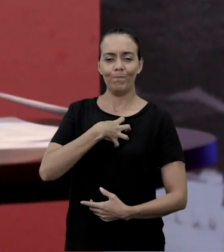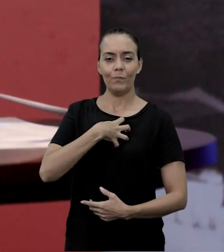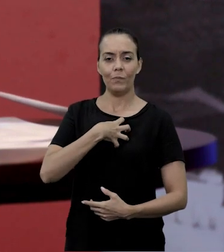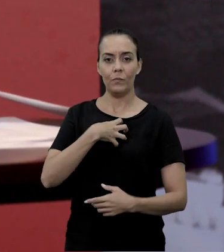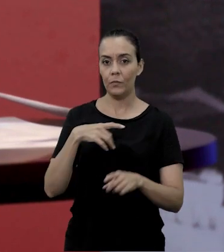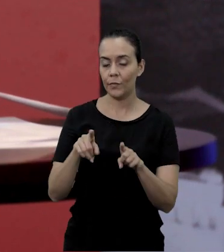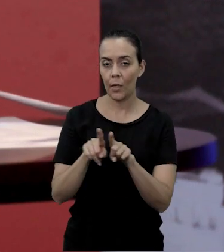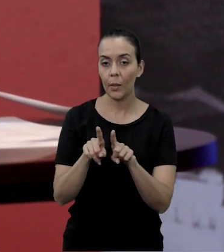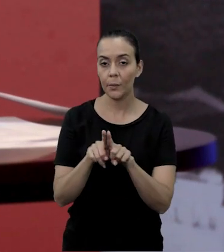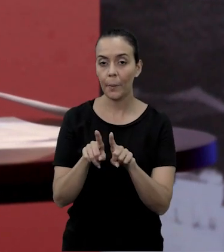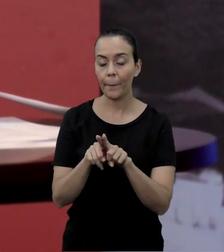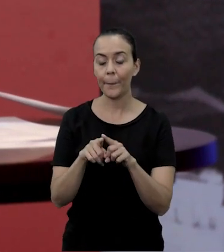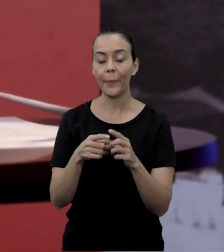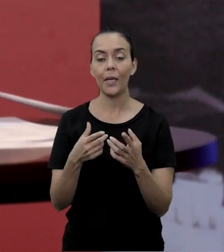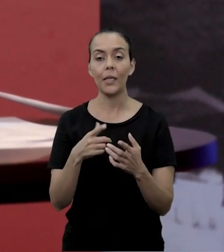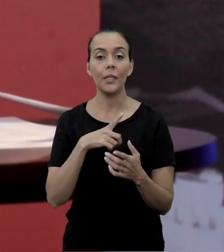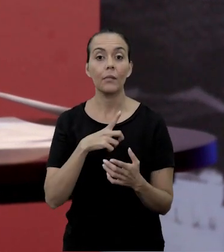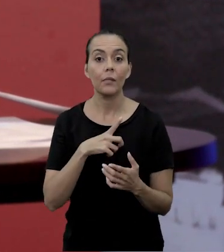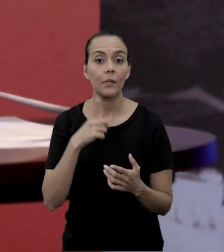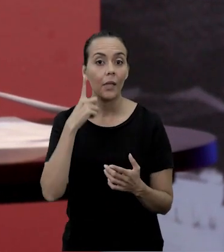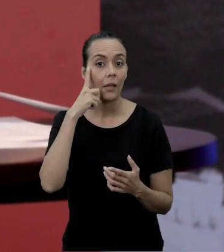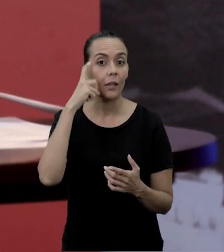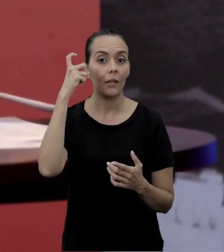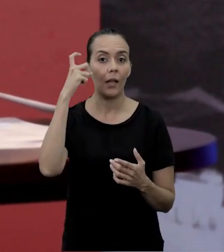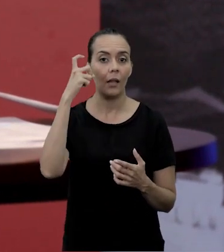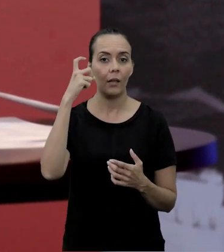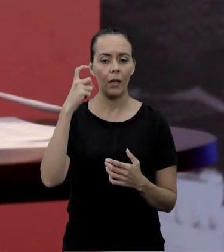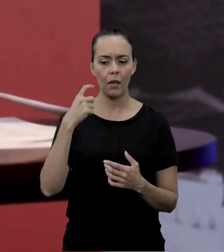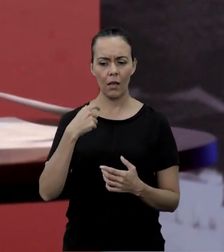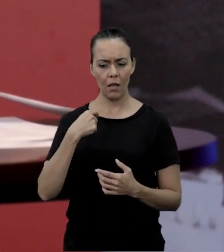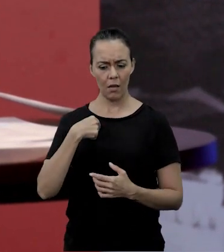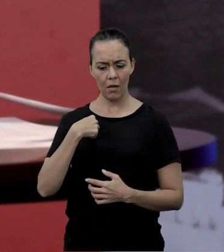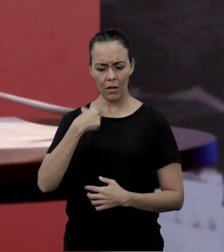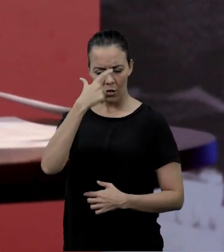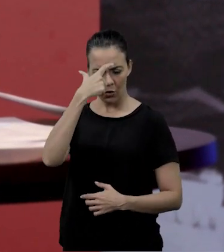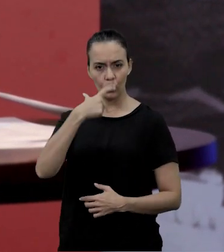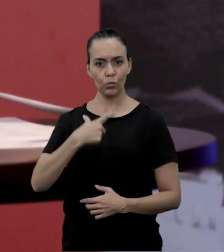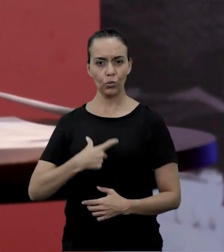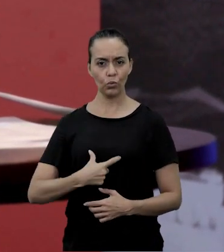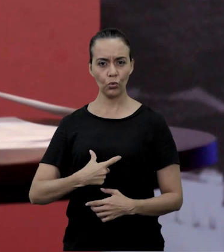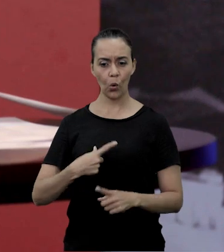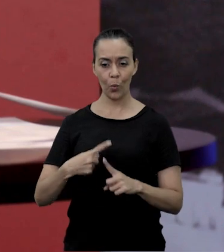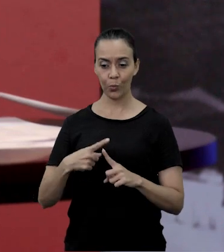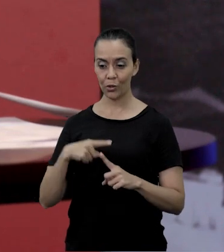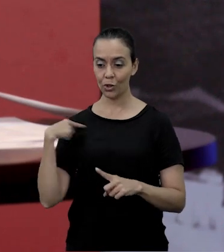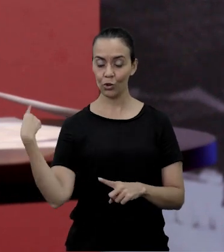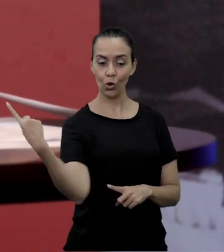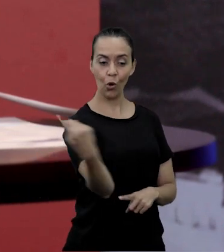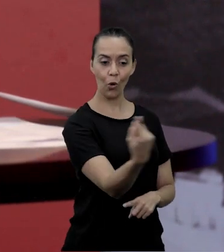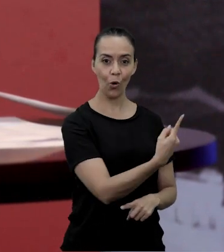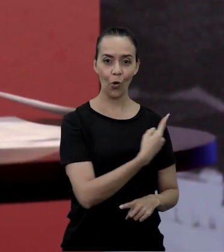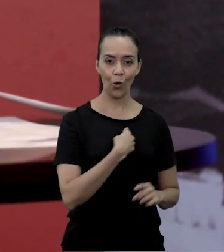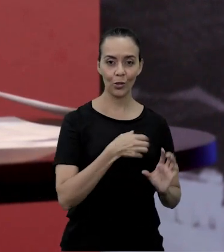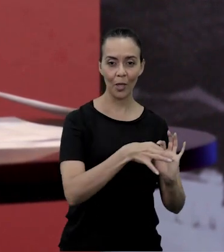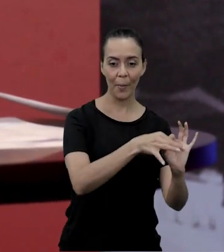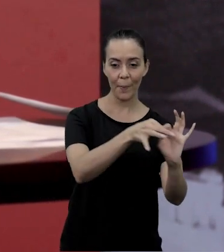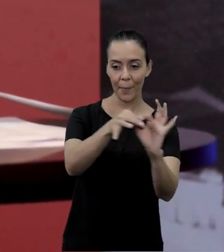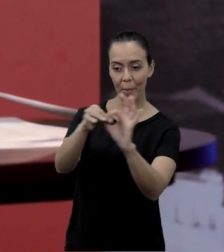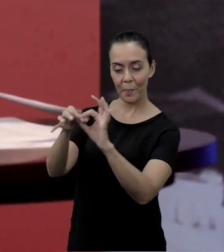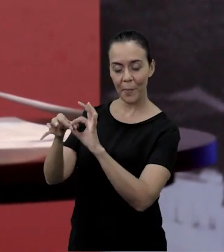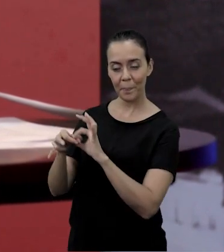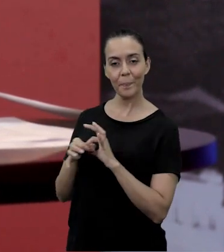Ubuntu também traz eu sou porque nós somos. Então, se eu